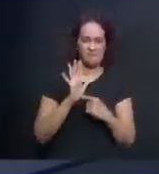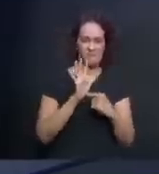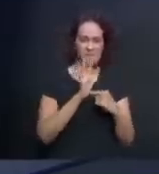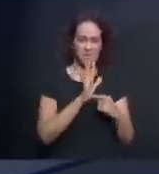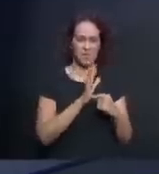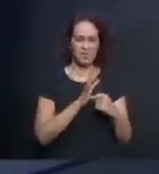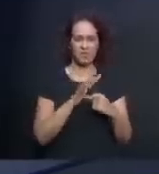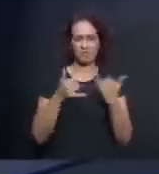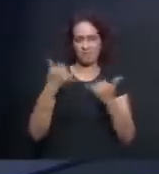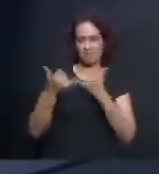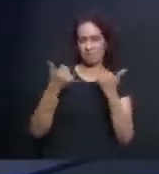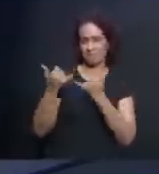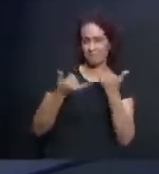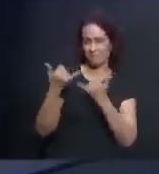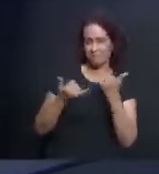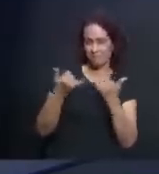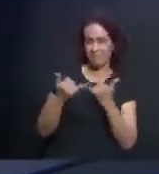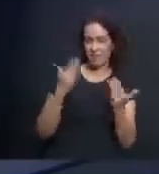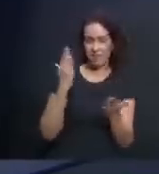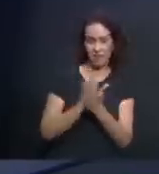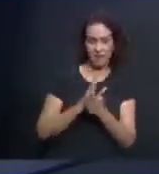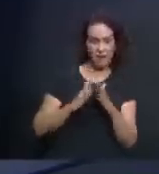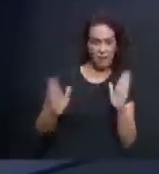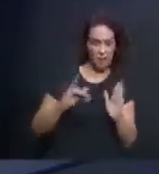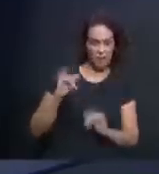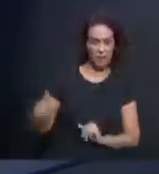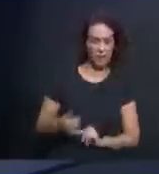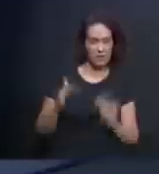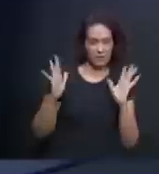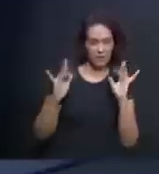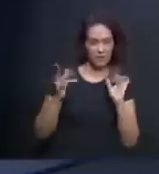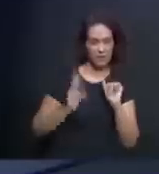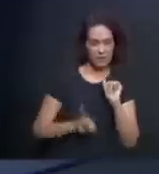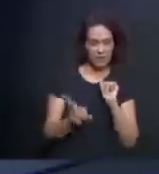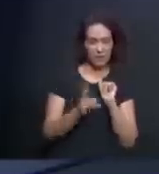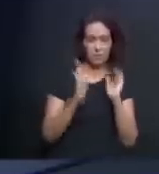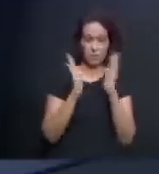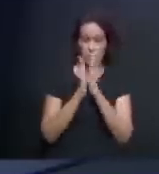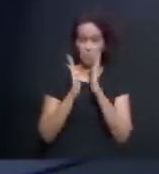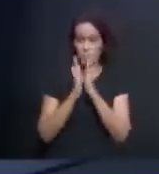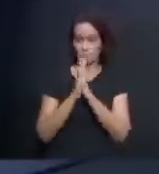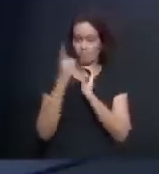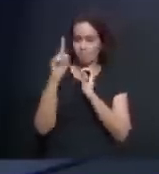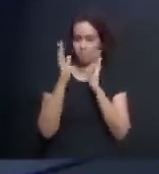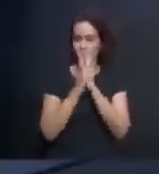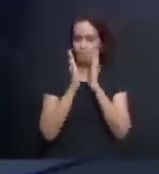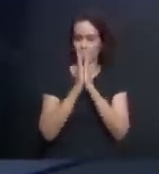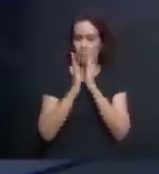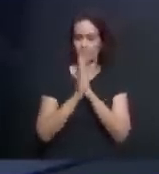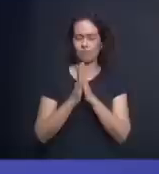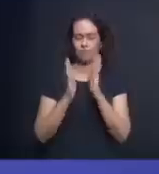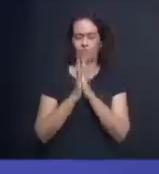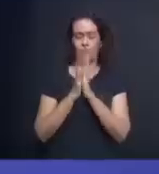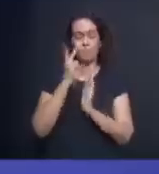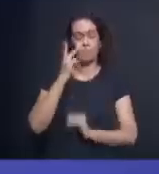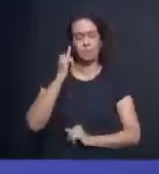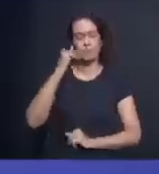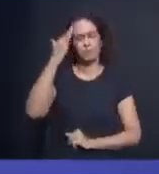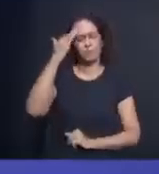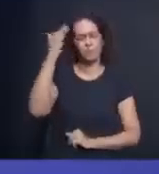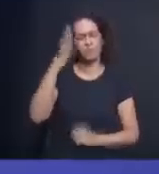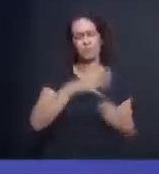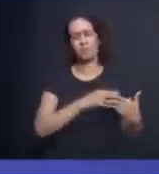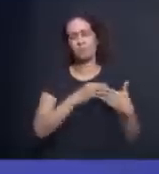você e acabar com as suas chances de namoro pra sempre. Tá bom? Vamos orar, vamos fazer a última oração? Pai, obrigado. Leva a gente